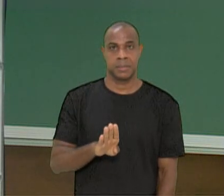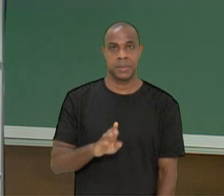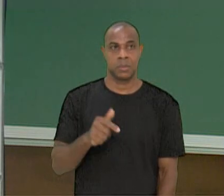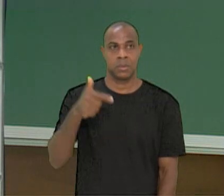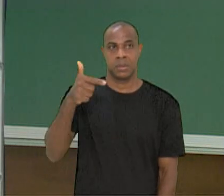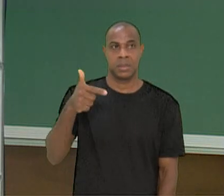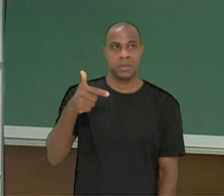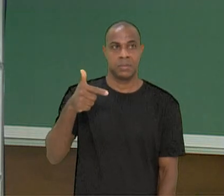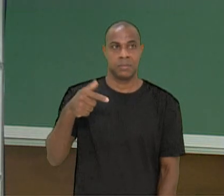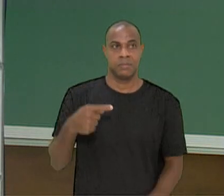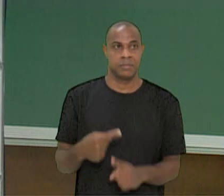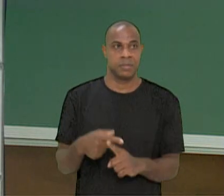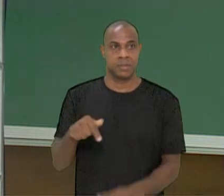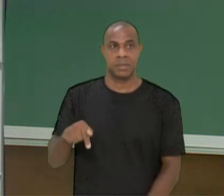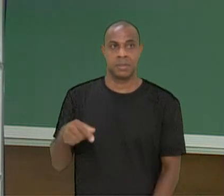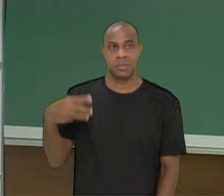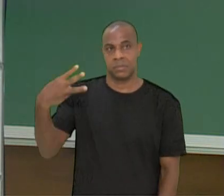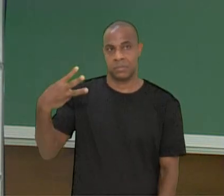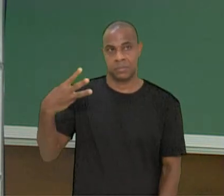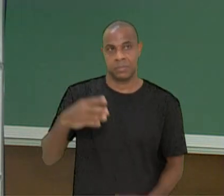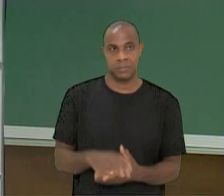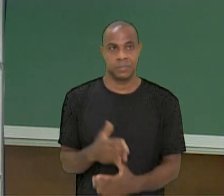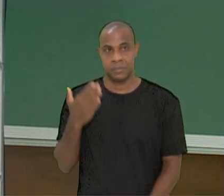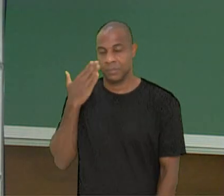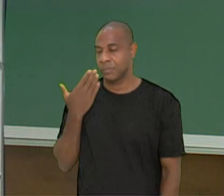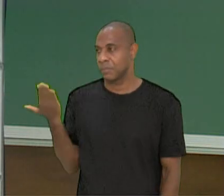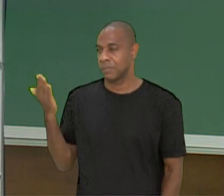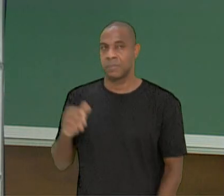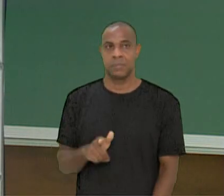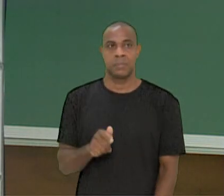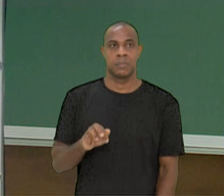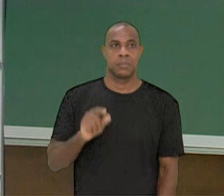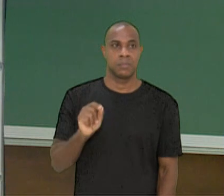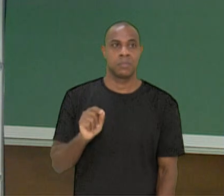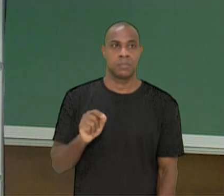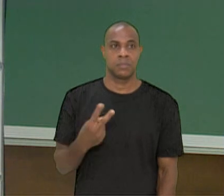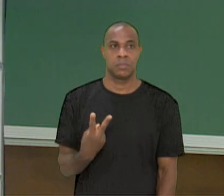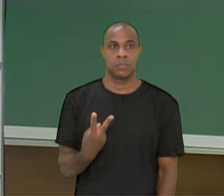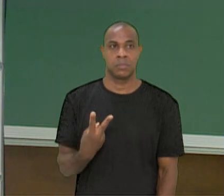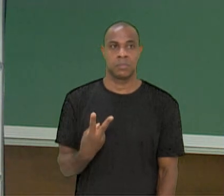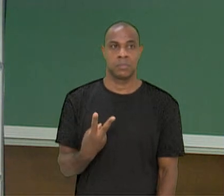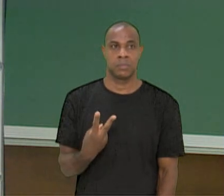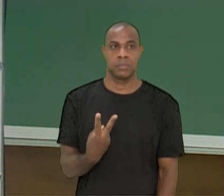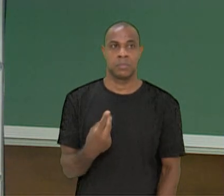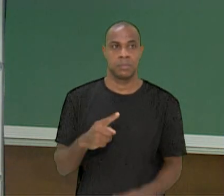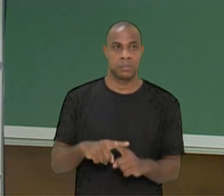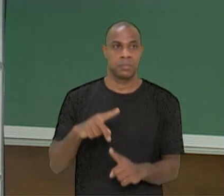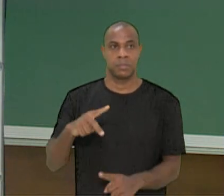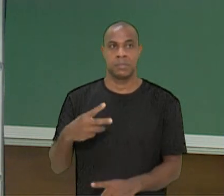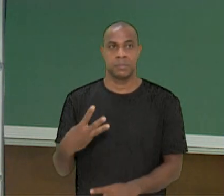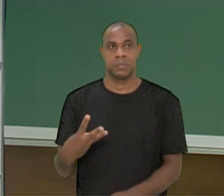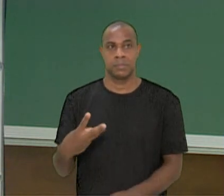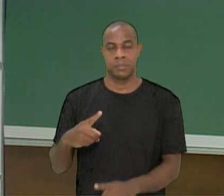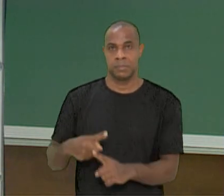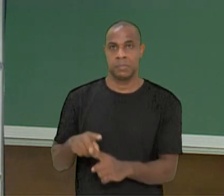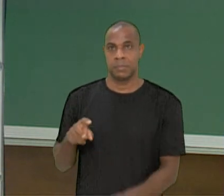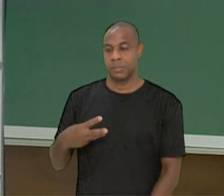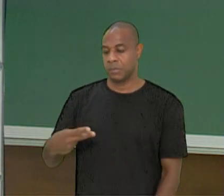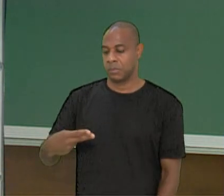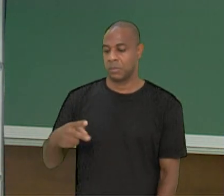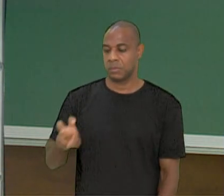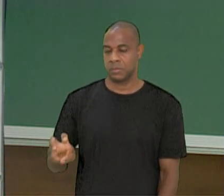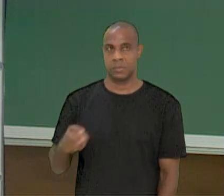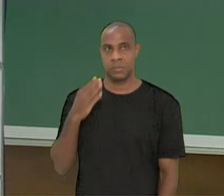cubo. E o grau vai ser o quê? 2 mais 3, 5. Tranquilo? Lembrou de tudo isso? Vamos para o próximo exercício,